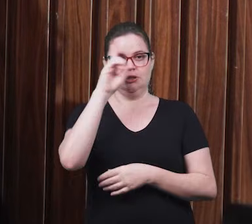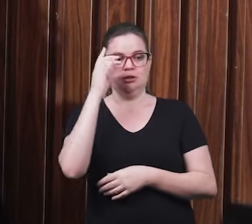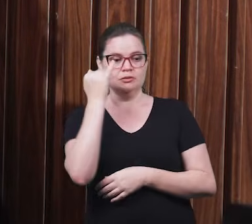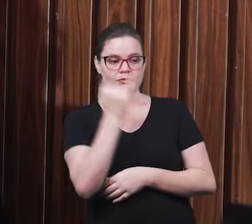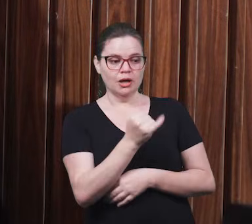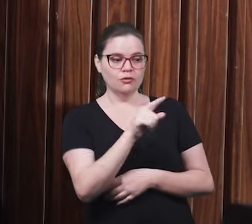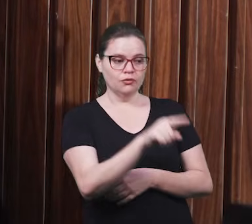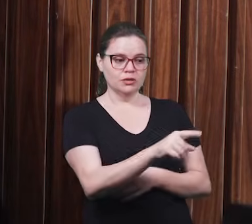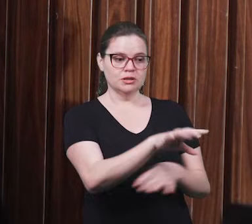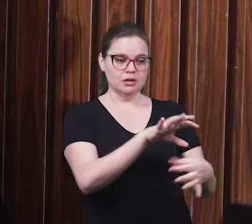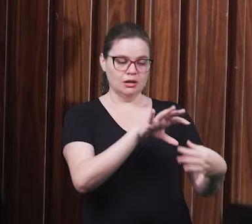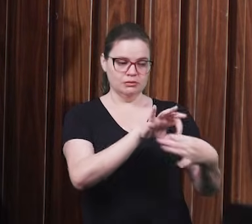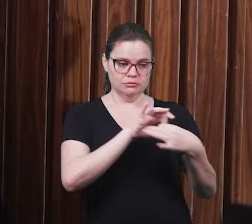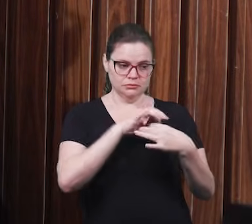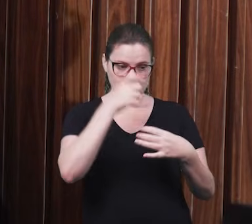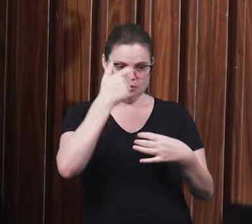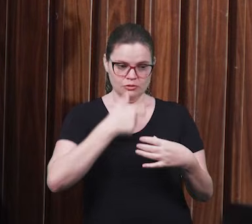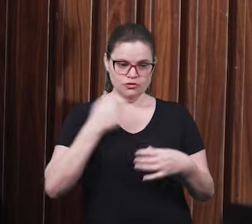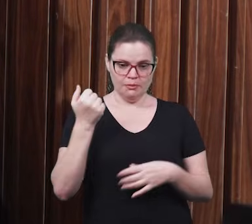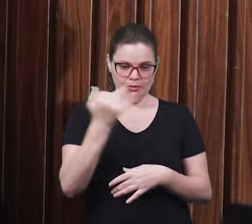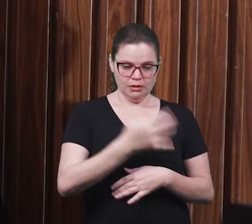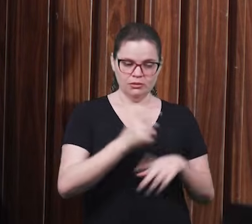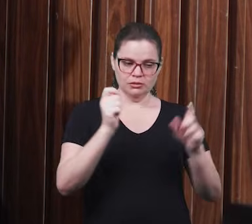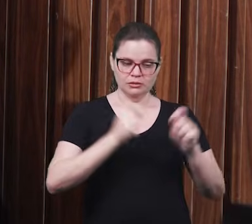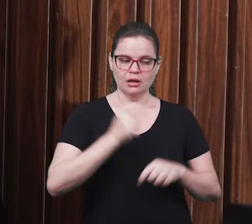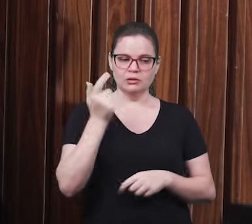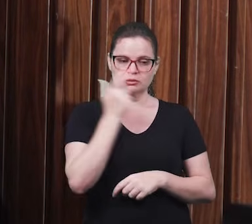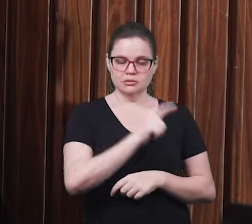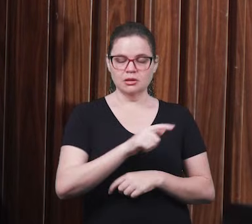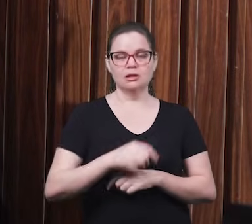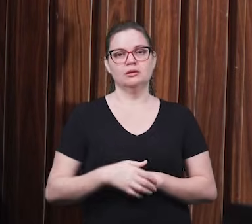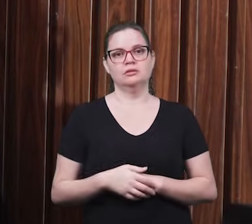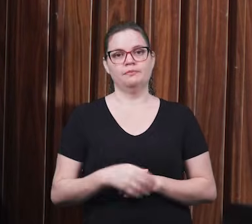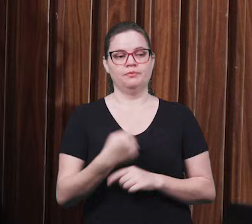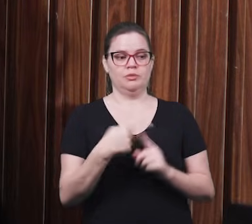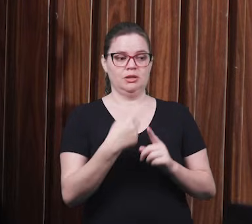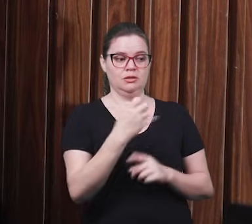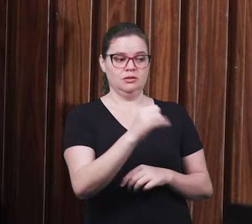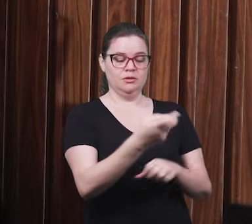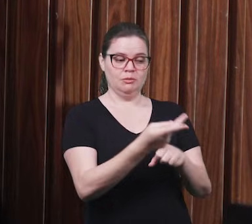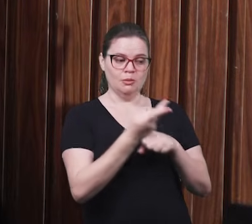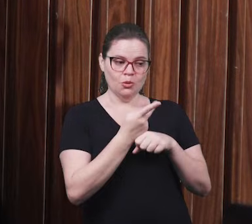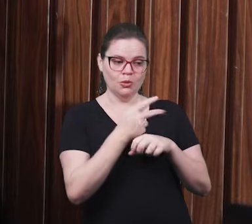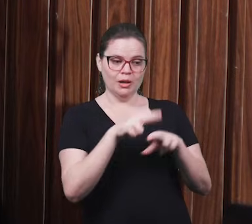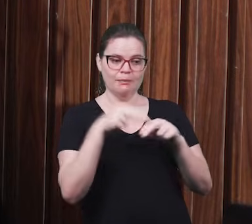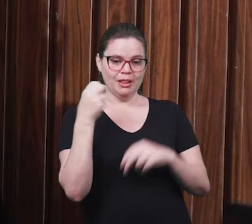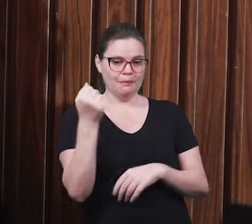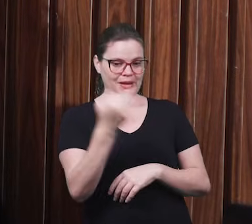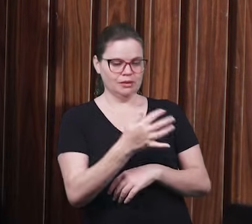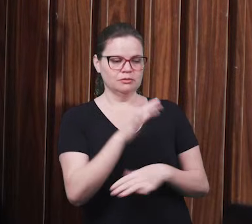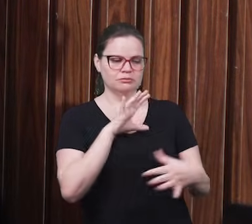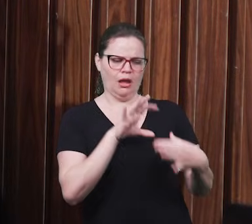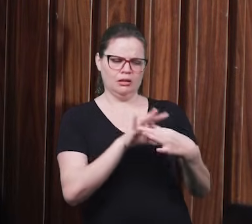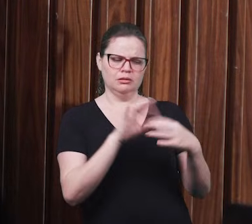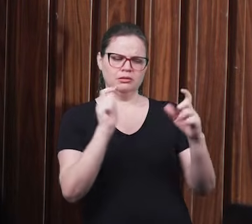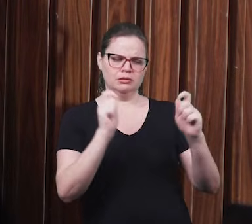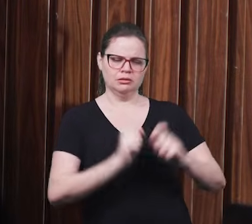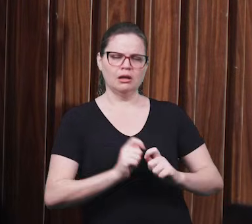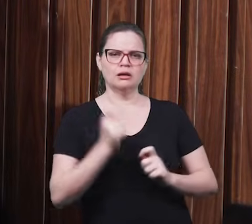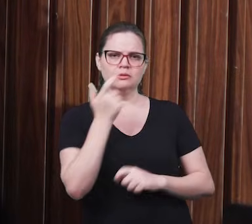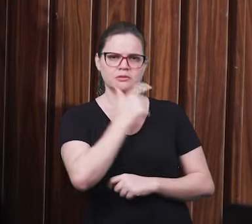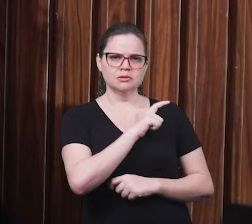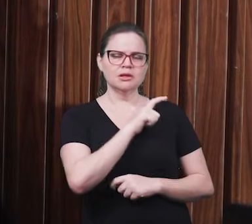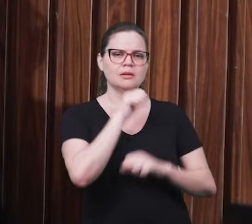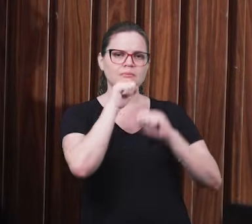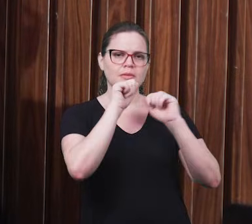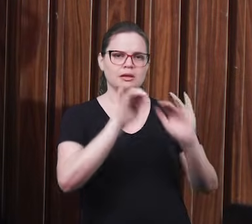contrapartida de Deus para aqueles que o buscam de madrugada. Ou seja, o texto diz assim: se buscar de madrugada, nós vamos encontrar.